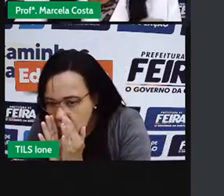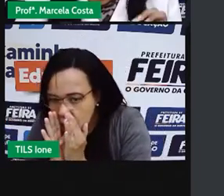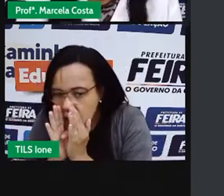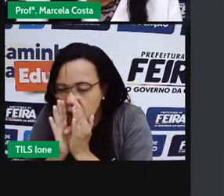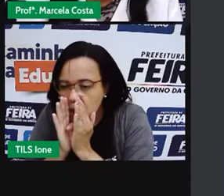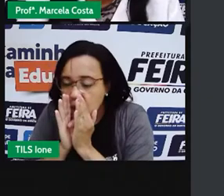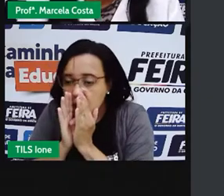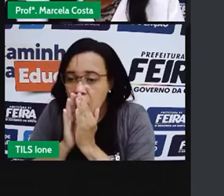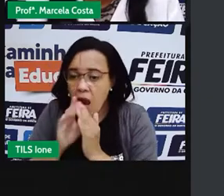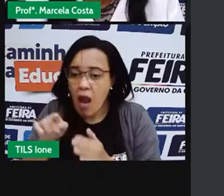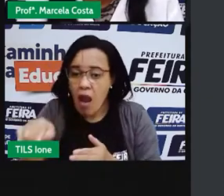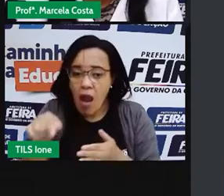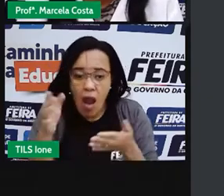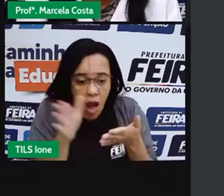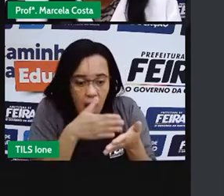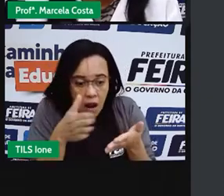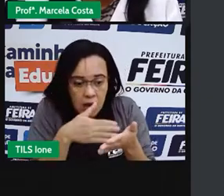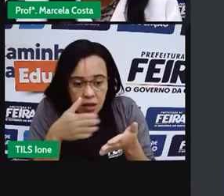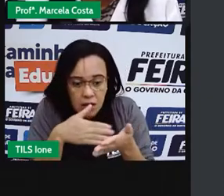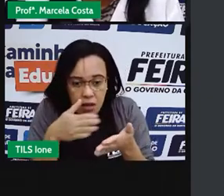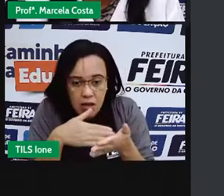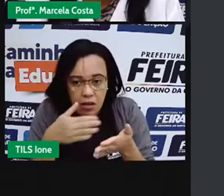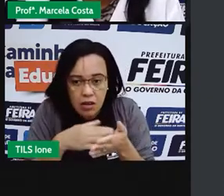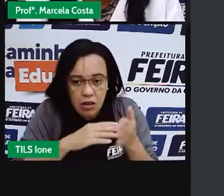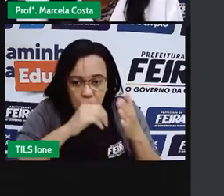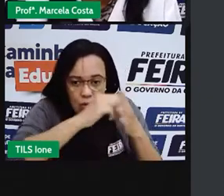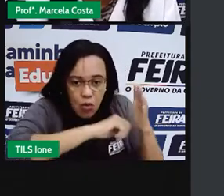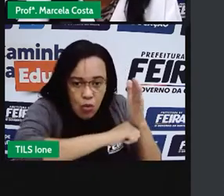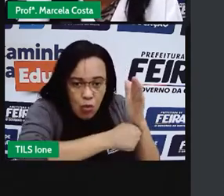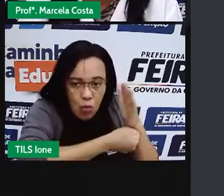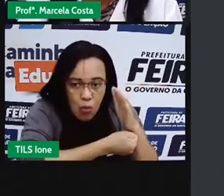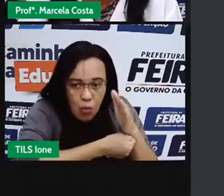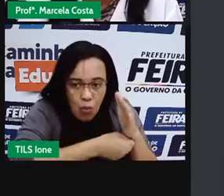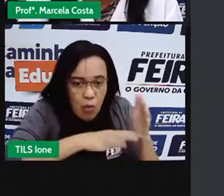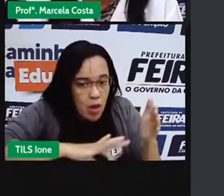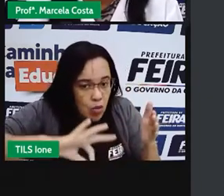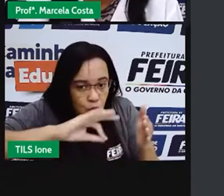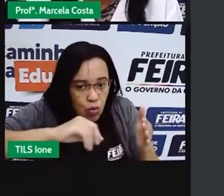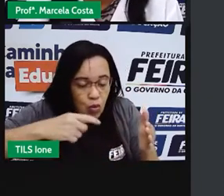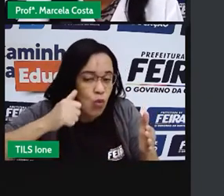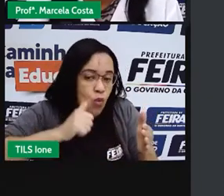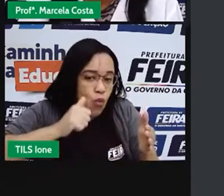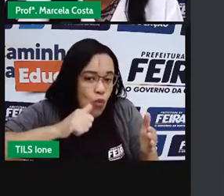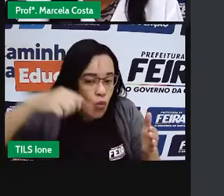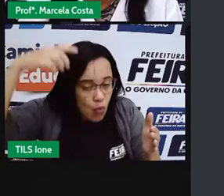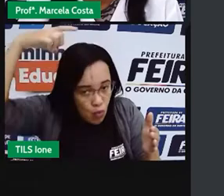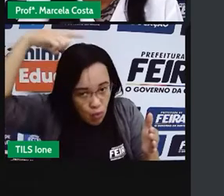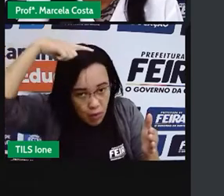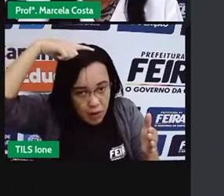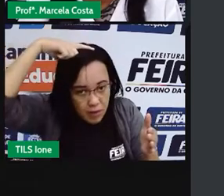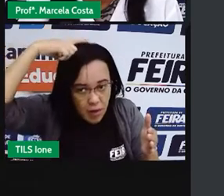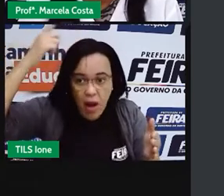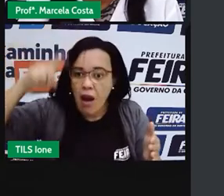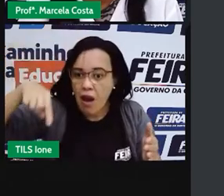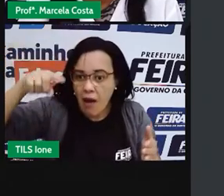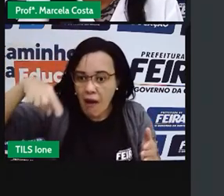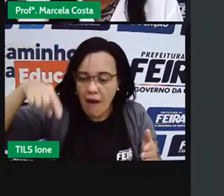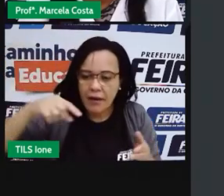esse é o livro secreto da princesa.